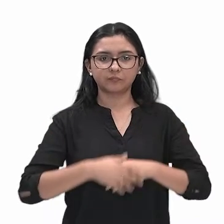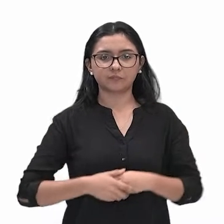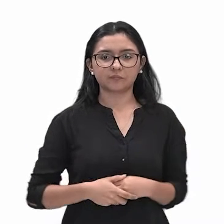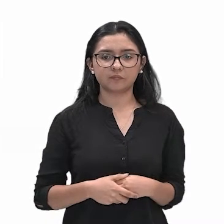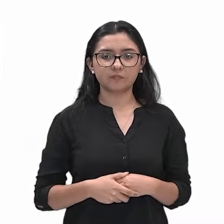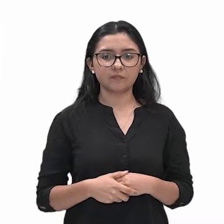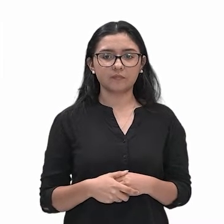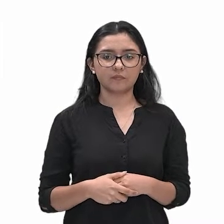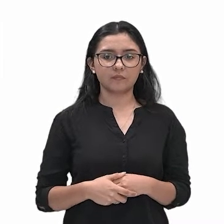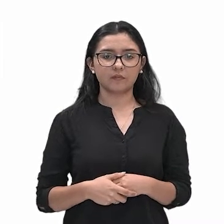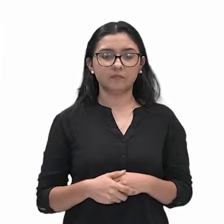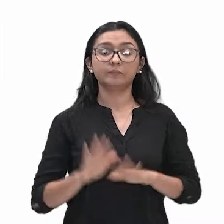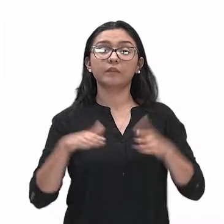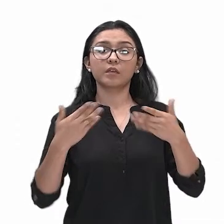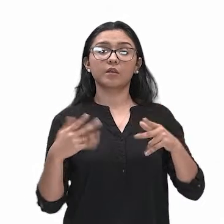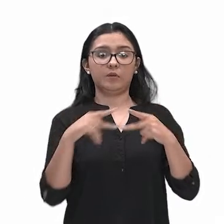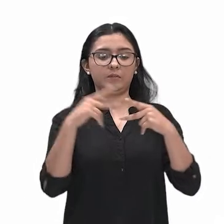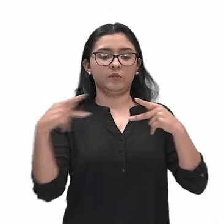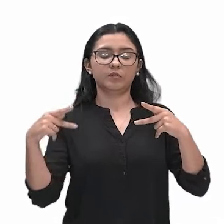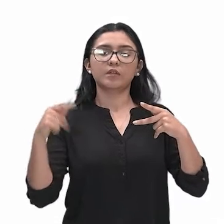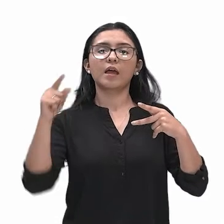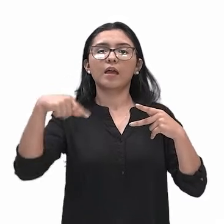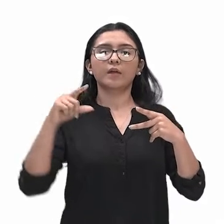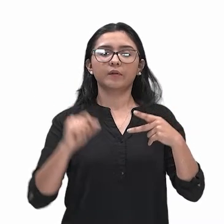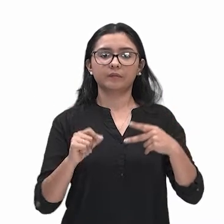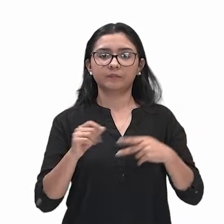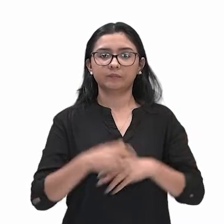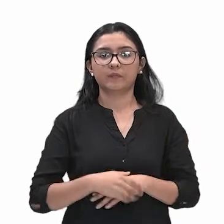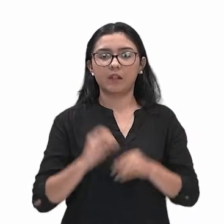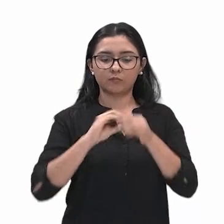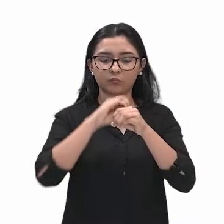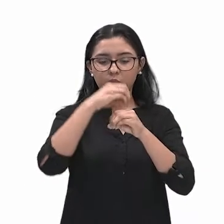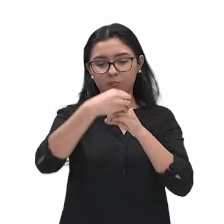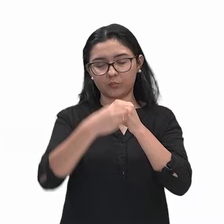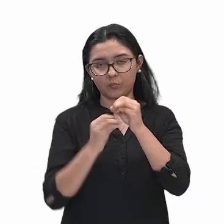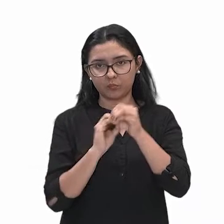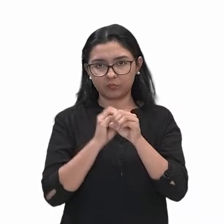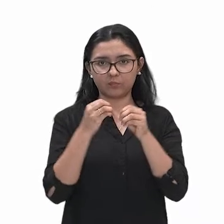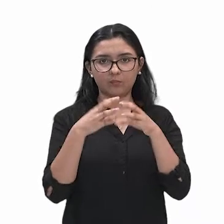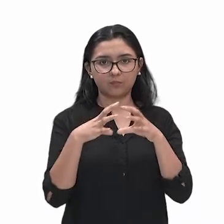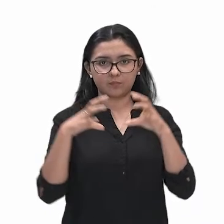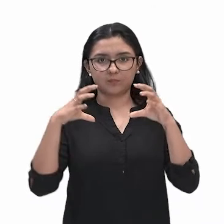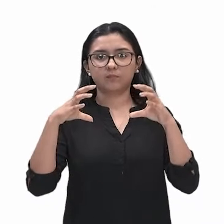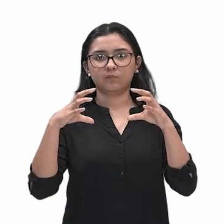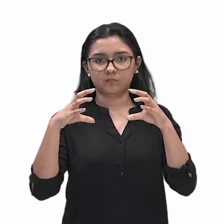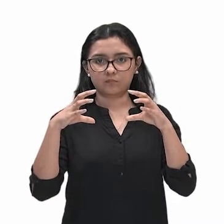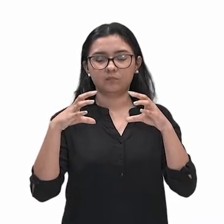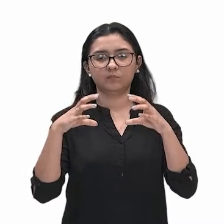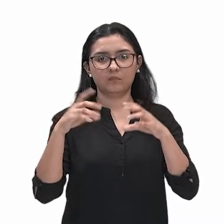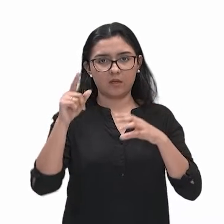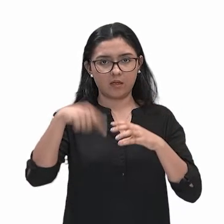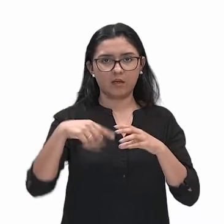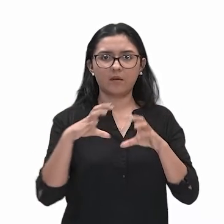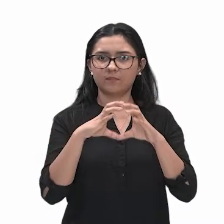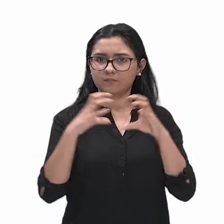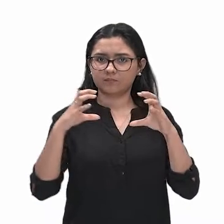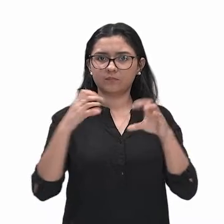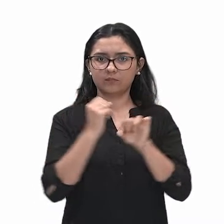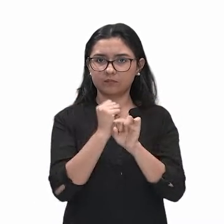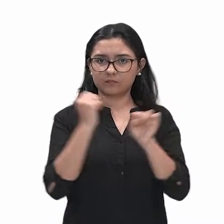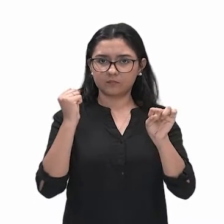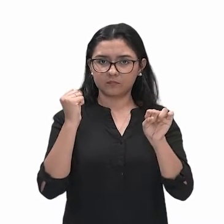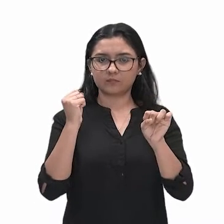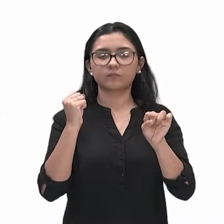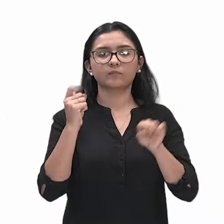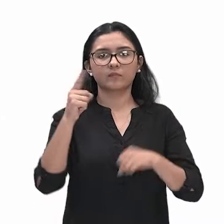Bom, gente, então uma proteína, ela é uma macromolécula, ou seja, uma molécula gigante, bem grande, tá? Quando a gente